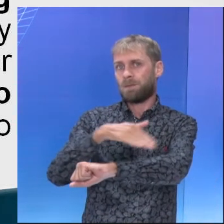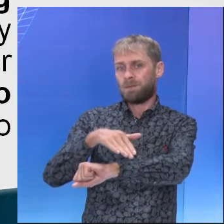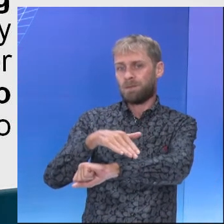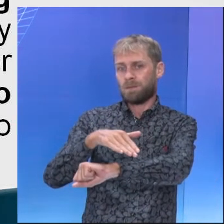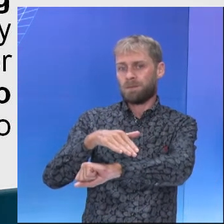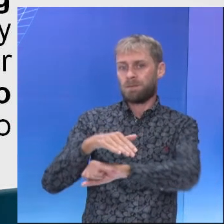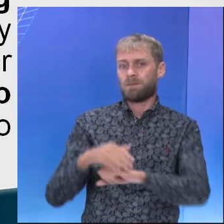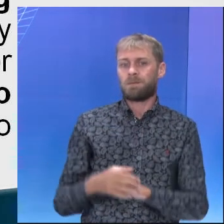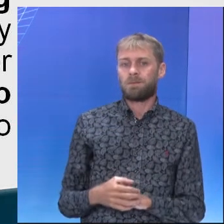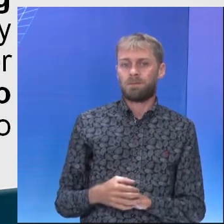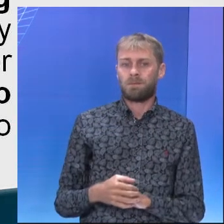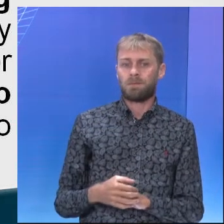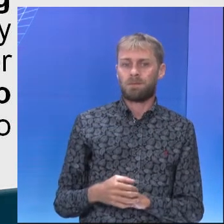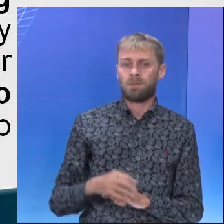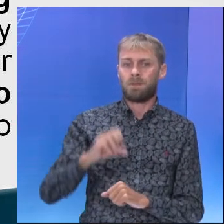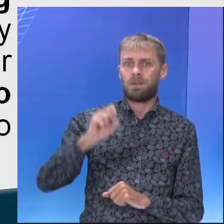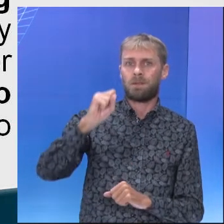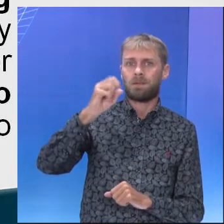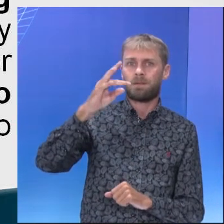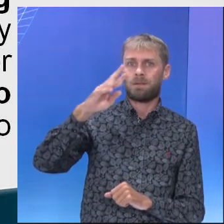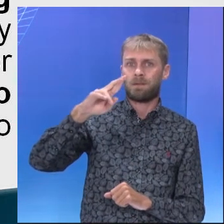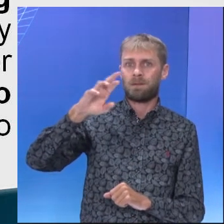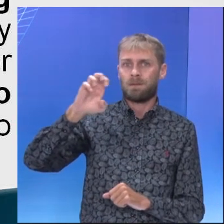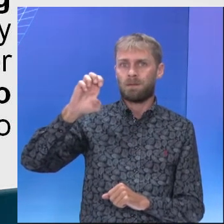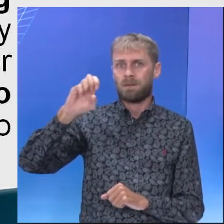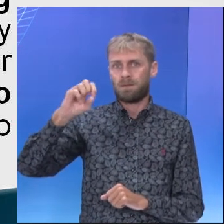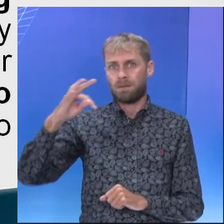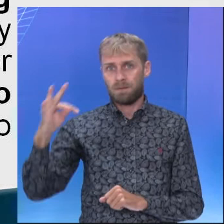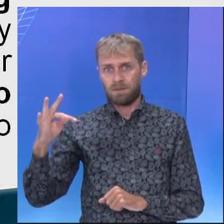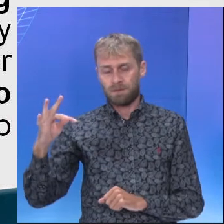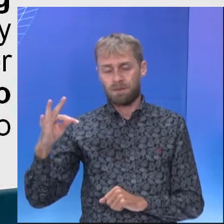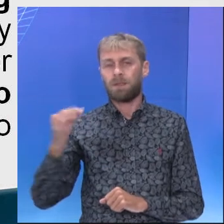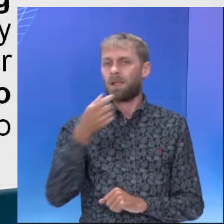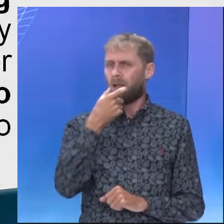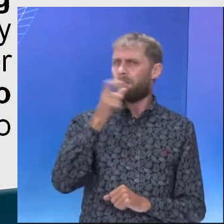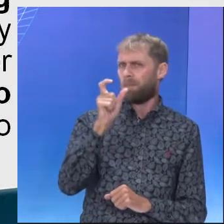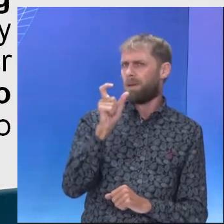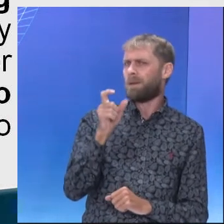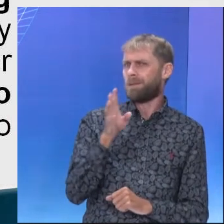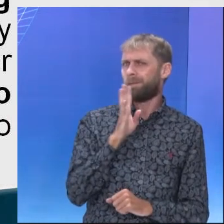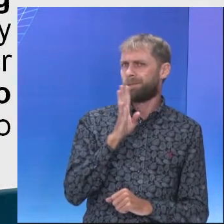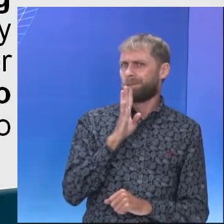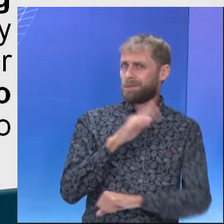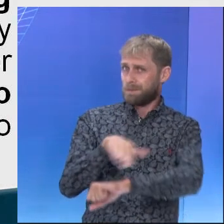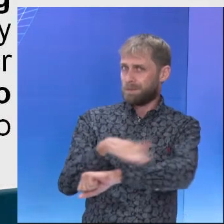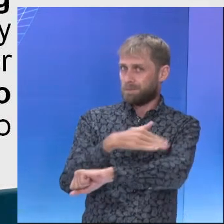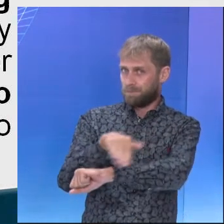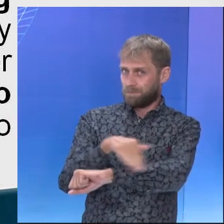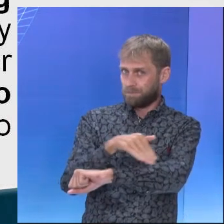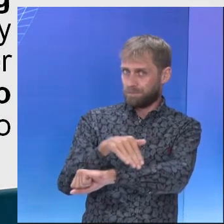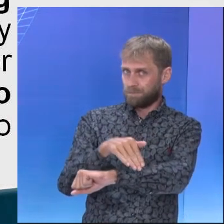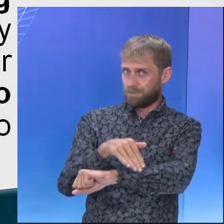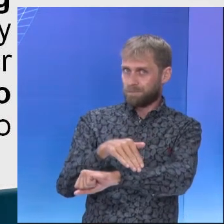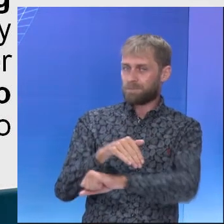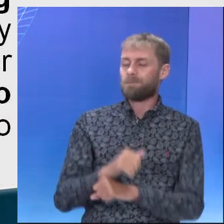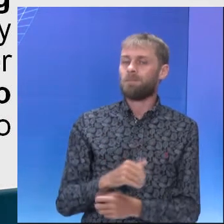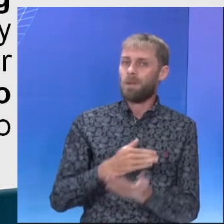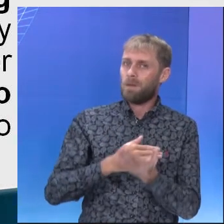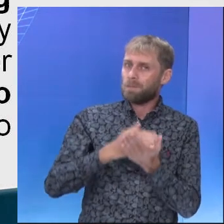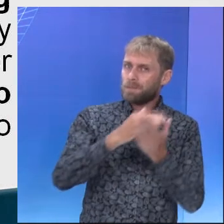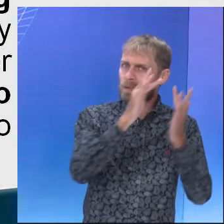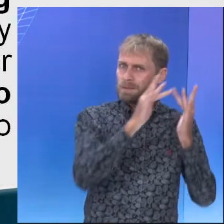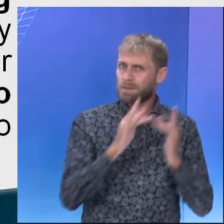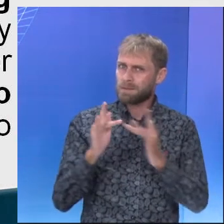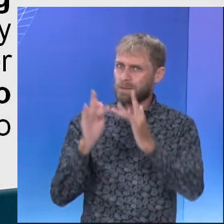conhece o vocabulário street, street dance, street fight, street rua, né? Começam a fazer